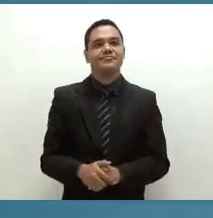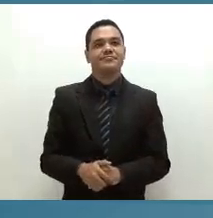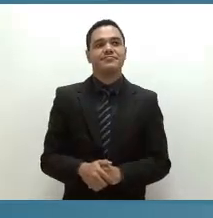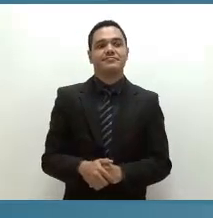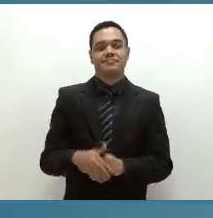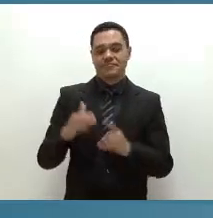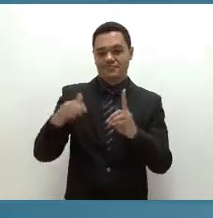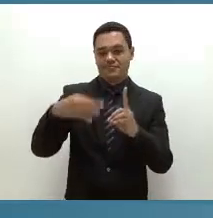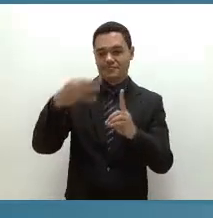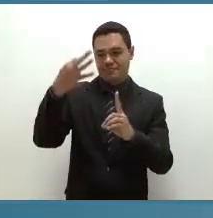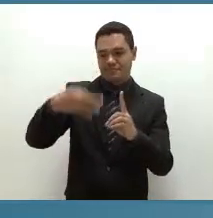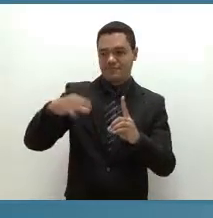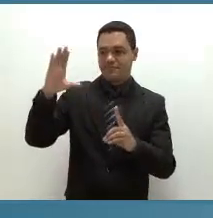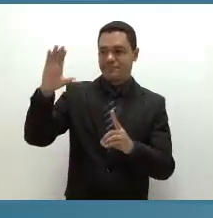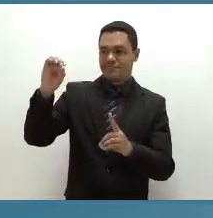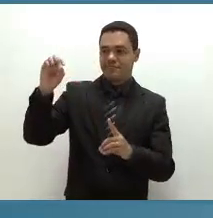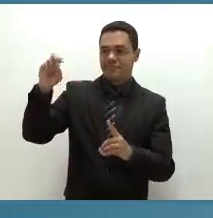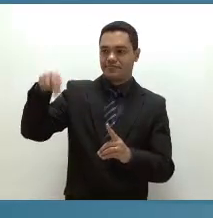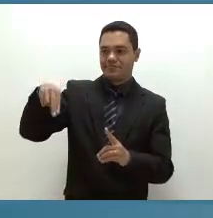Não, desculpa.